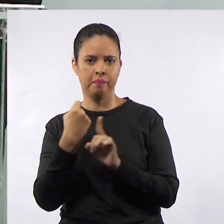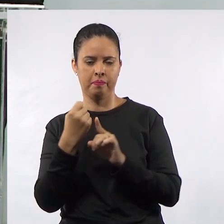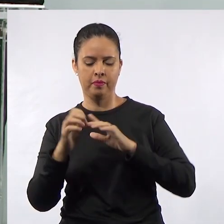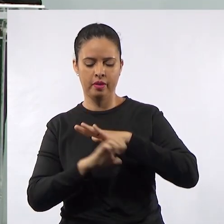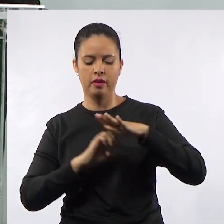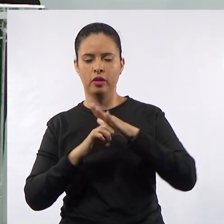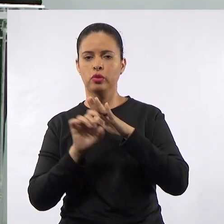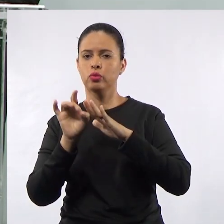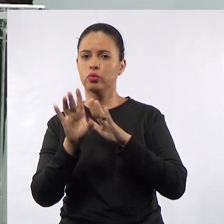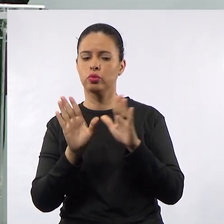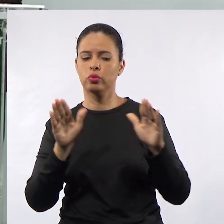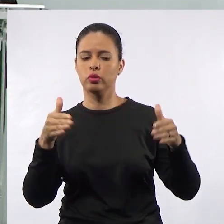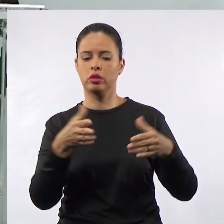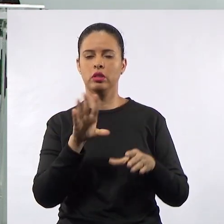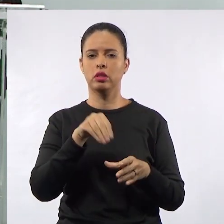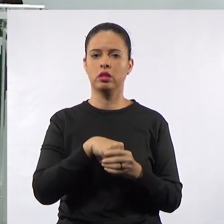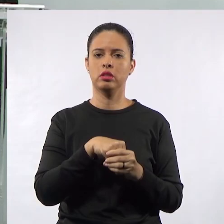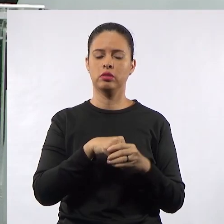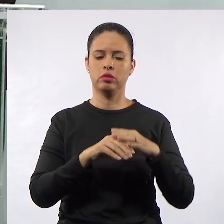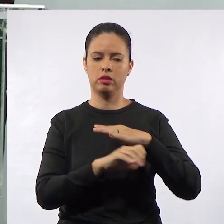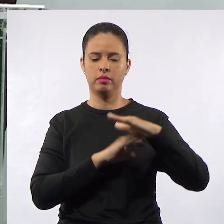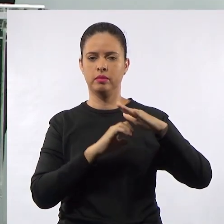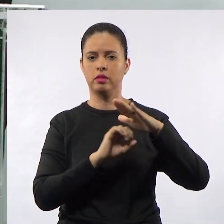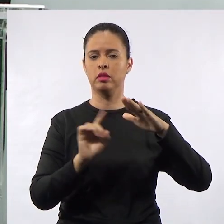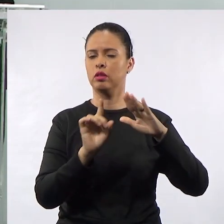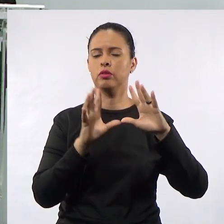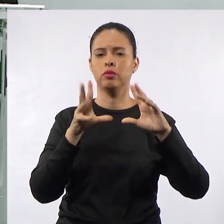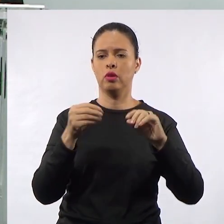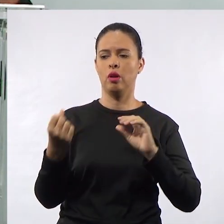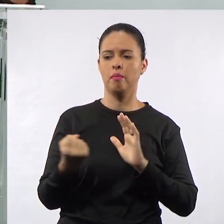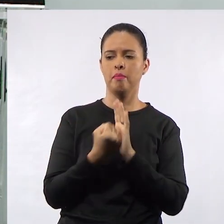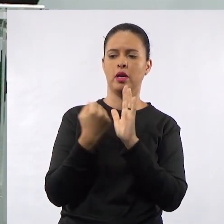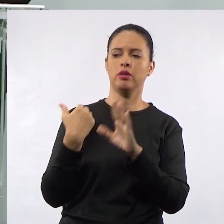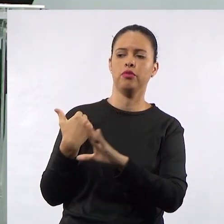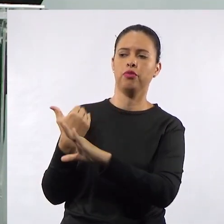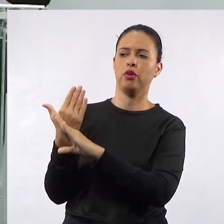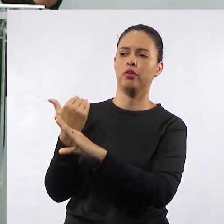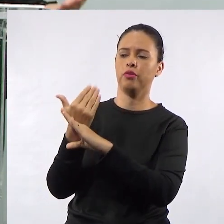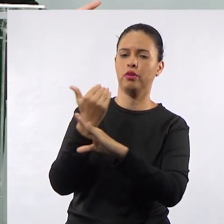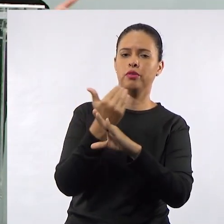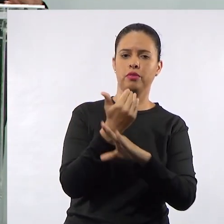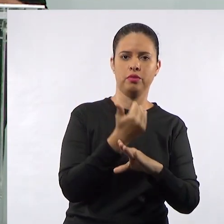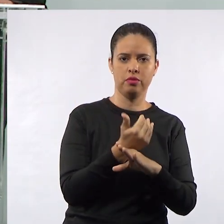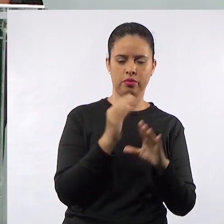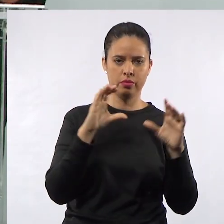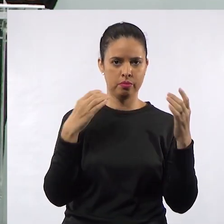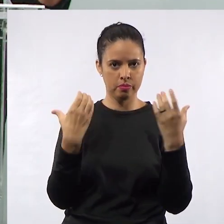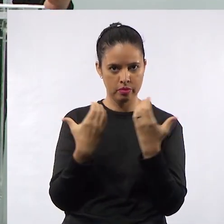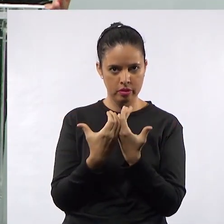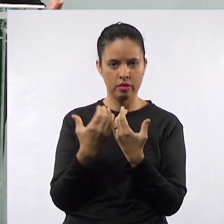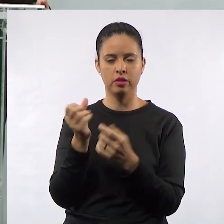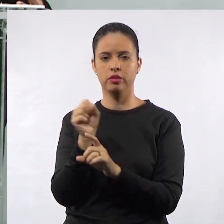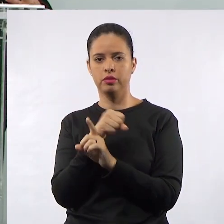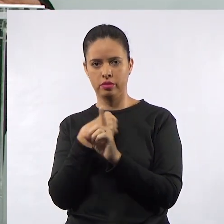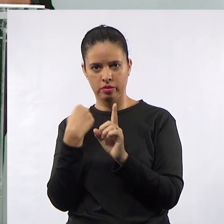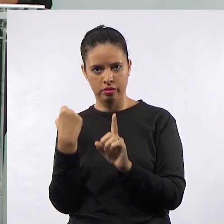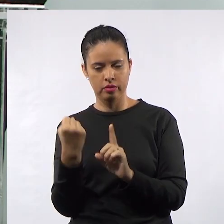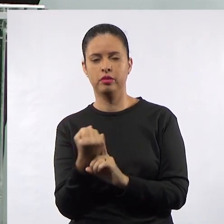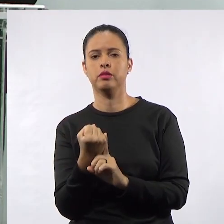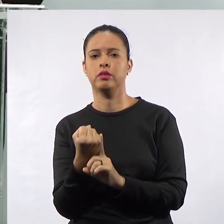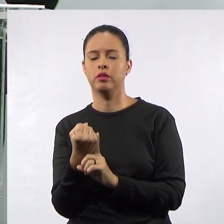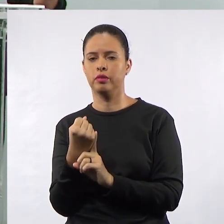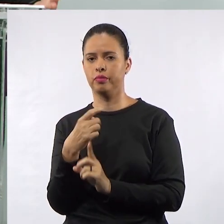da empresa Ela não fica voltada apenas para dentro mas tem todo o impacto externo aí na sua comunidade